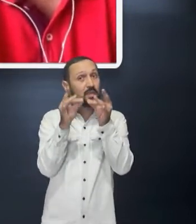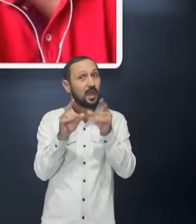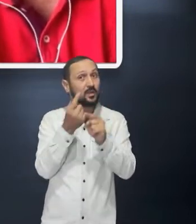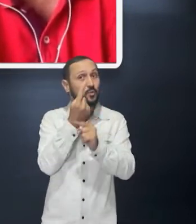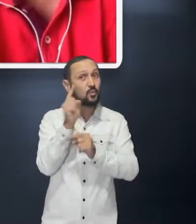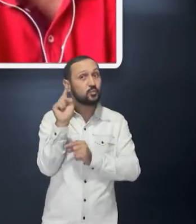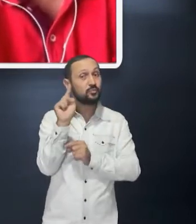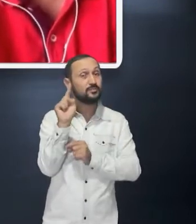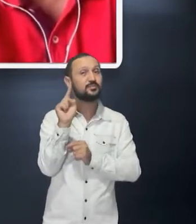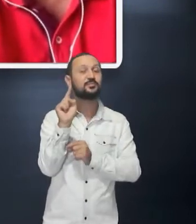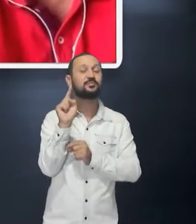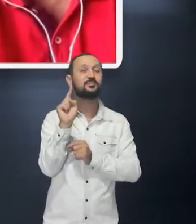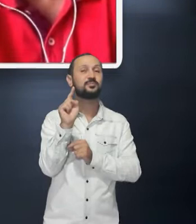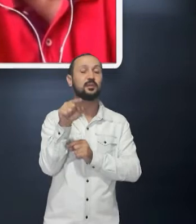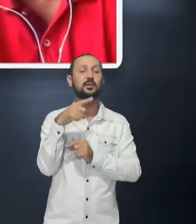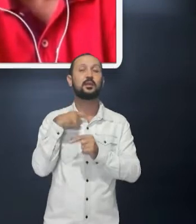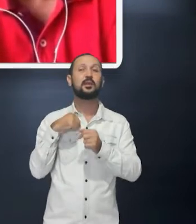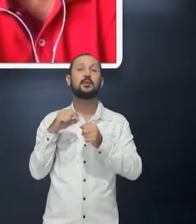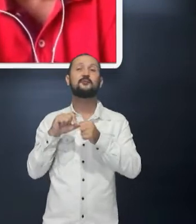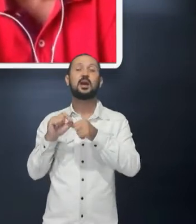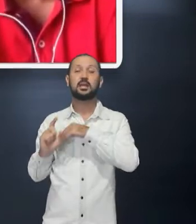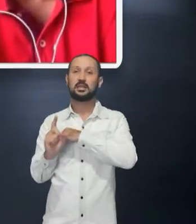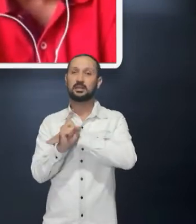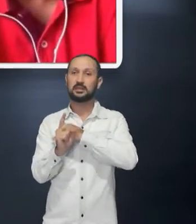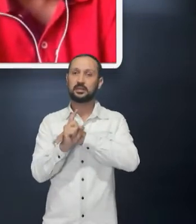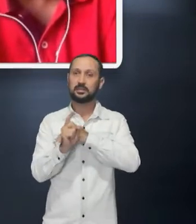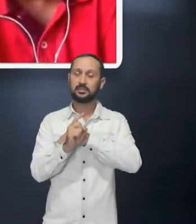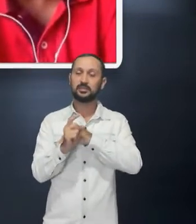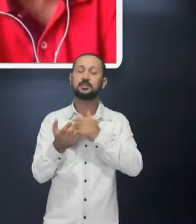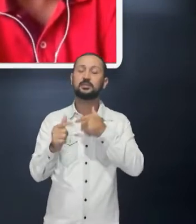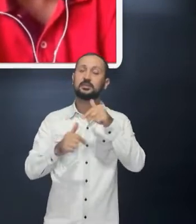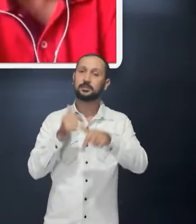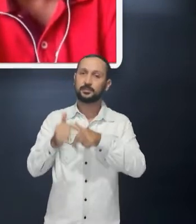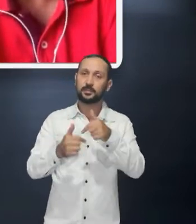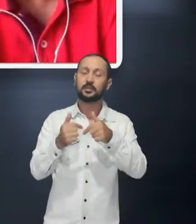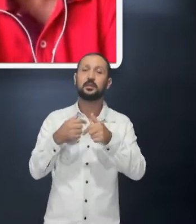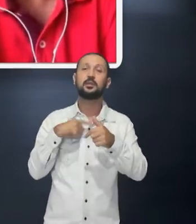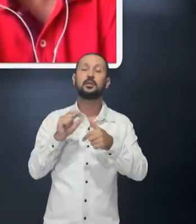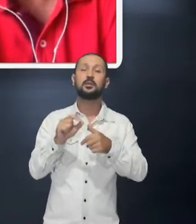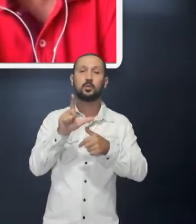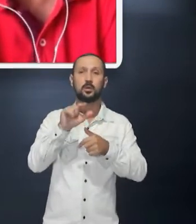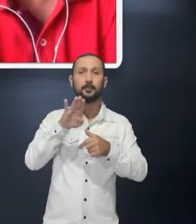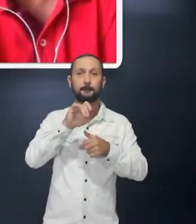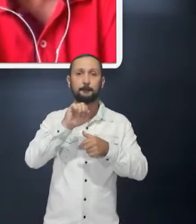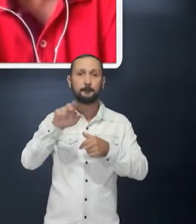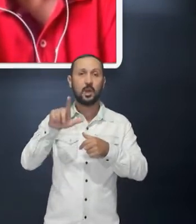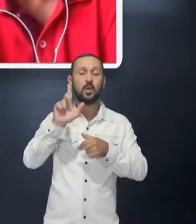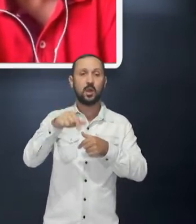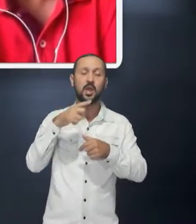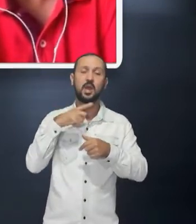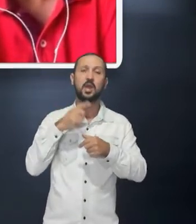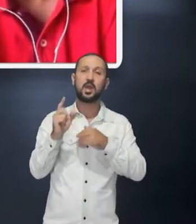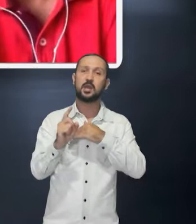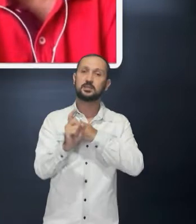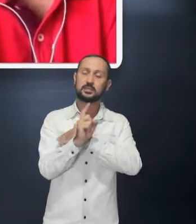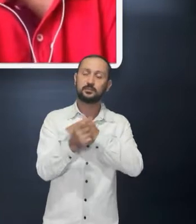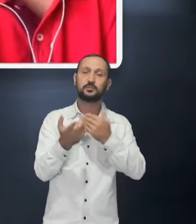ponto, para quem é prestador de serviço, e os profissionais liberais são exatamente prestadores de